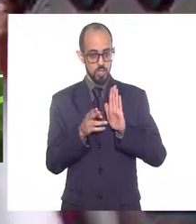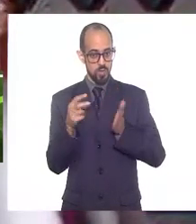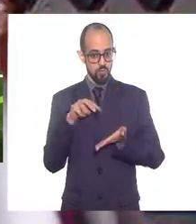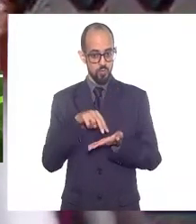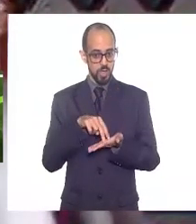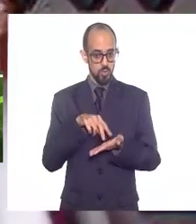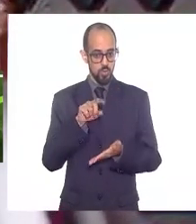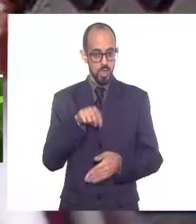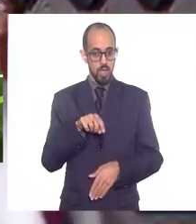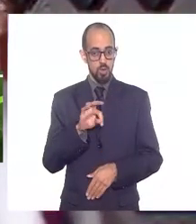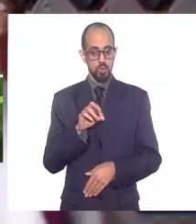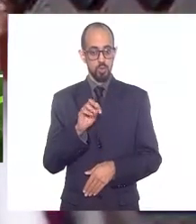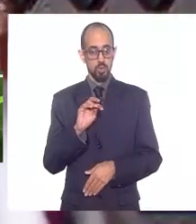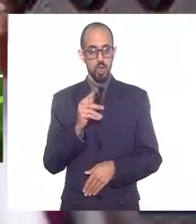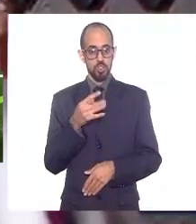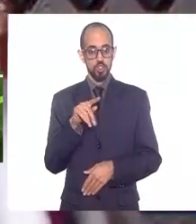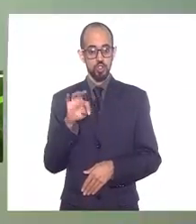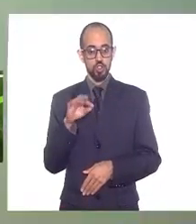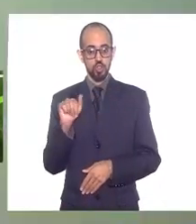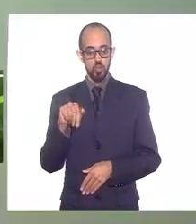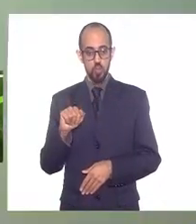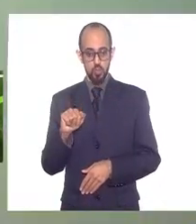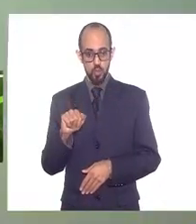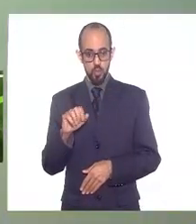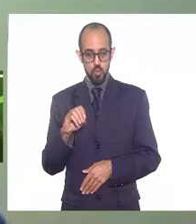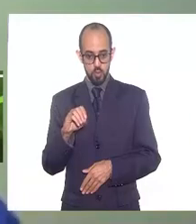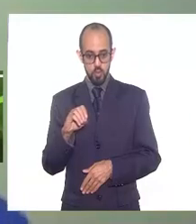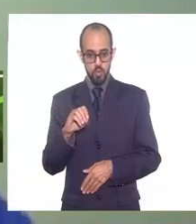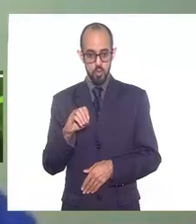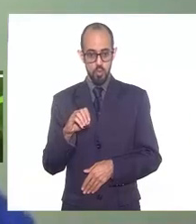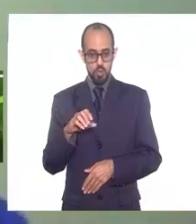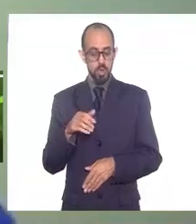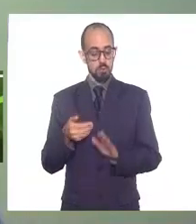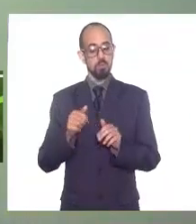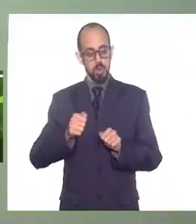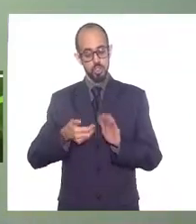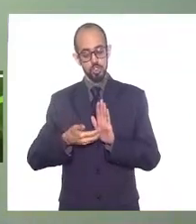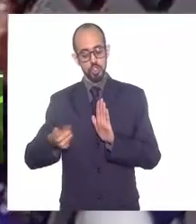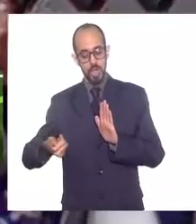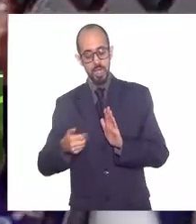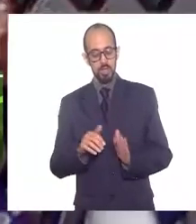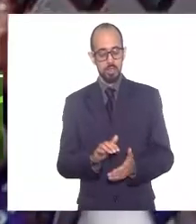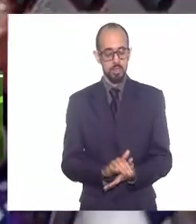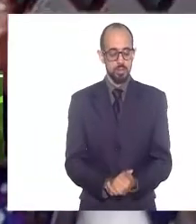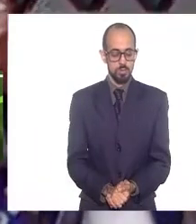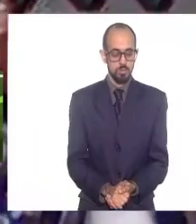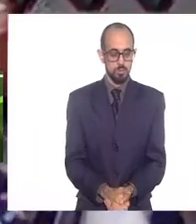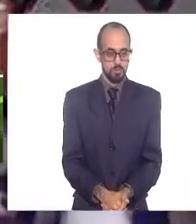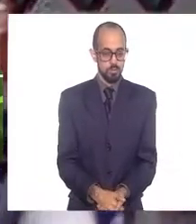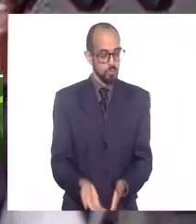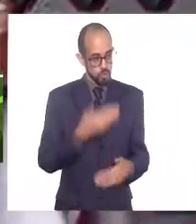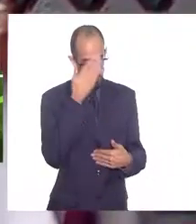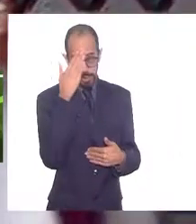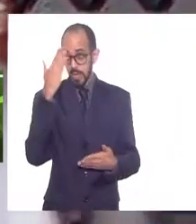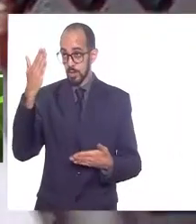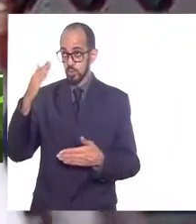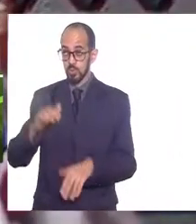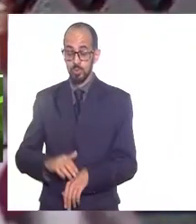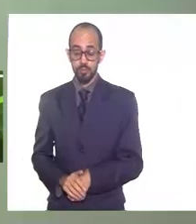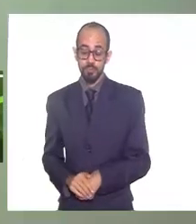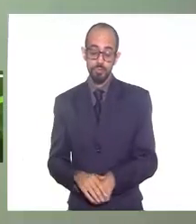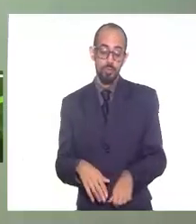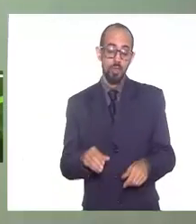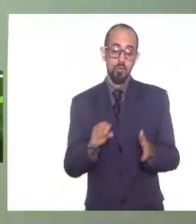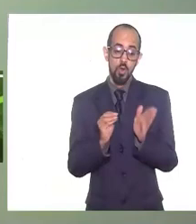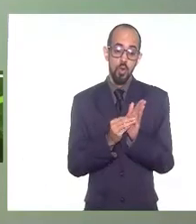É o Totinho Capoeira. Tá. Esse eu já retirei, porque já foi ouvido. Tá, obrigada. Tá? E vou colocar no grupo